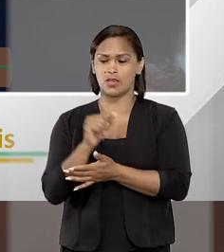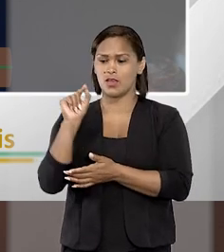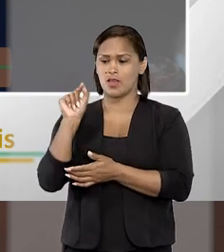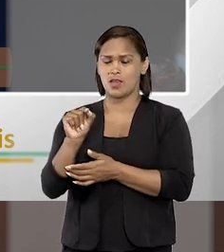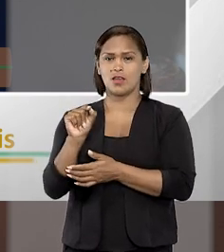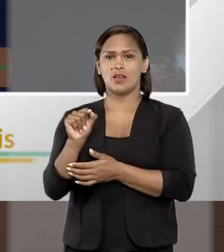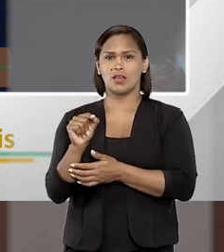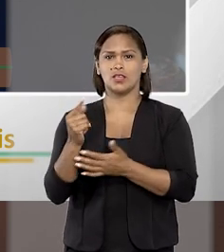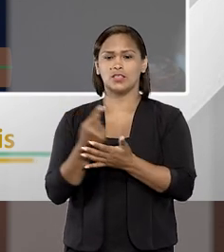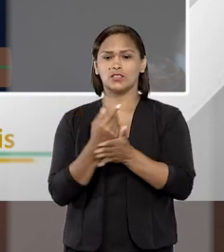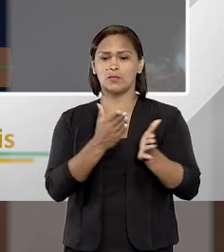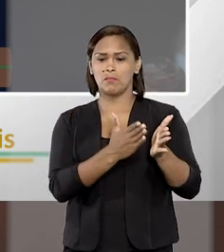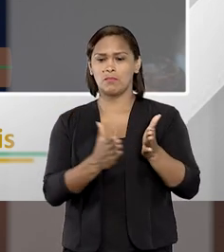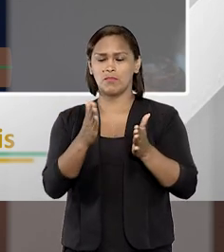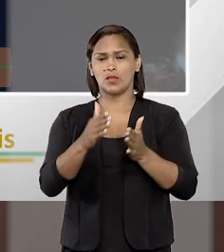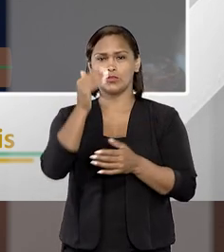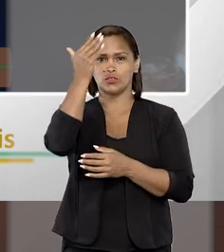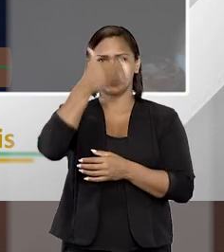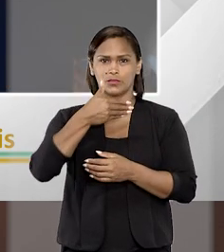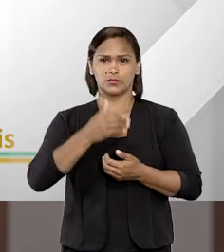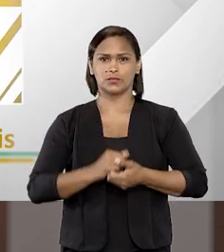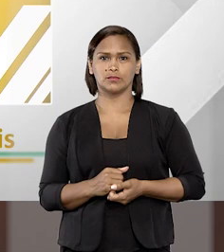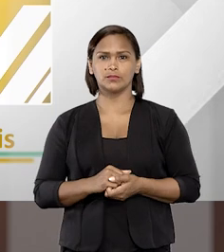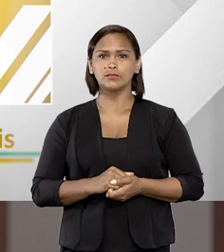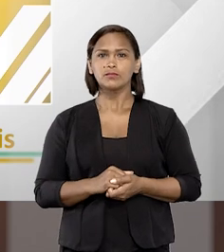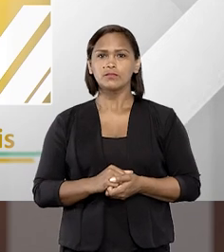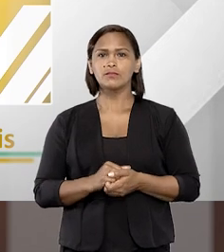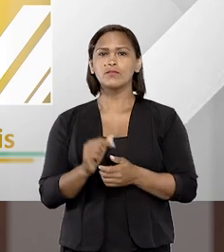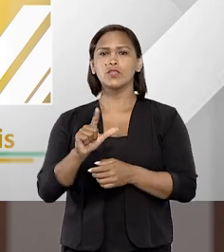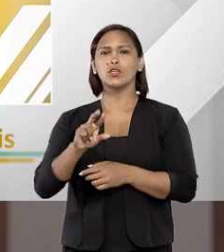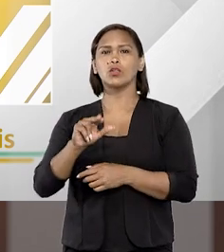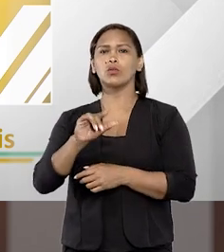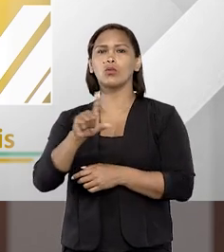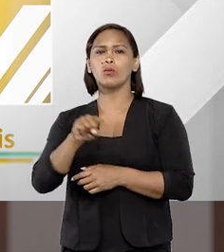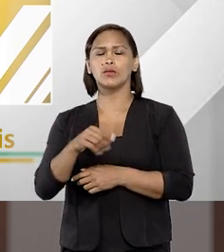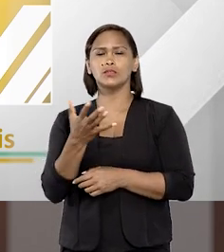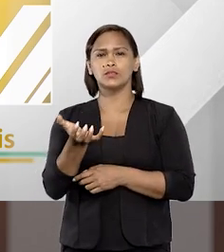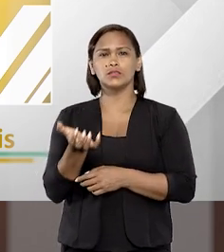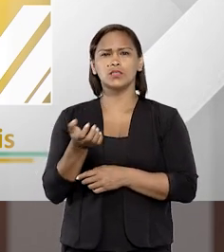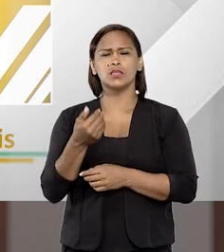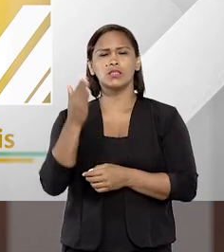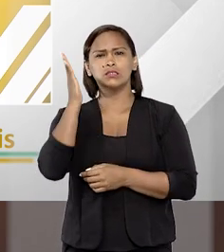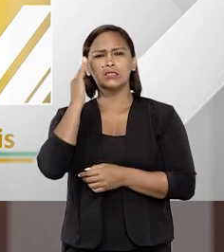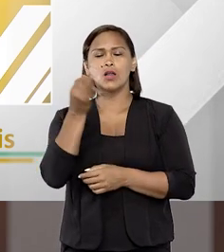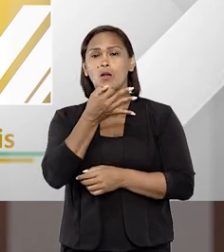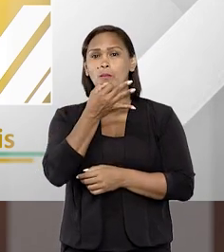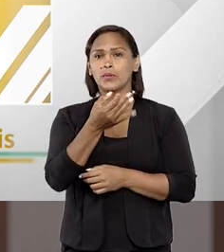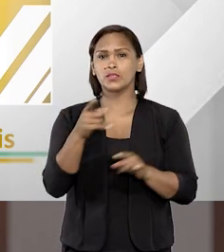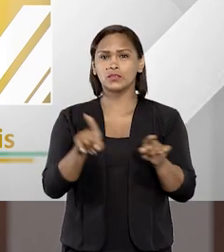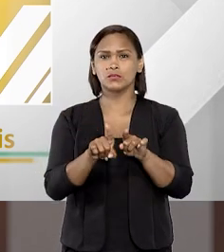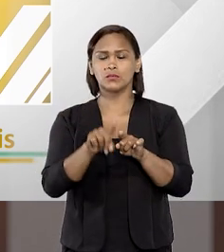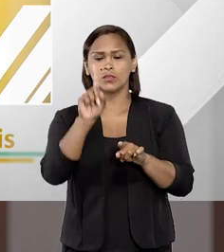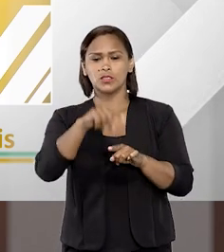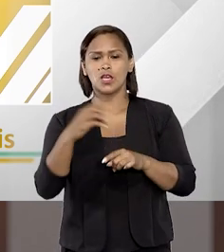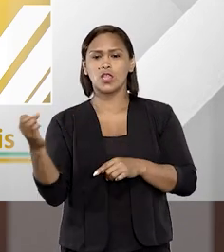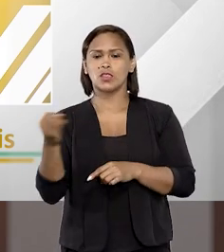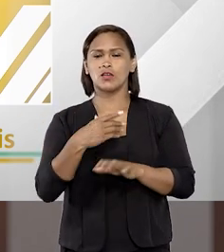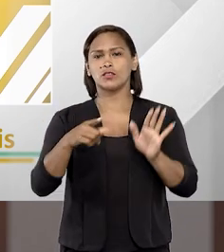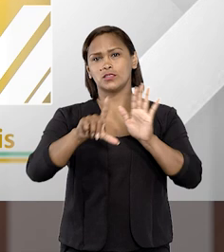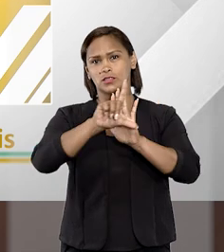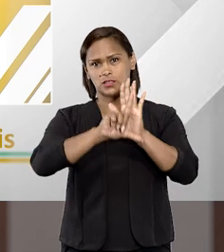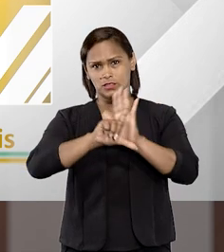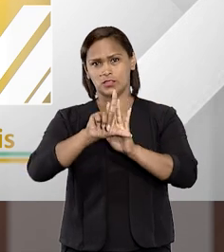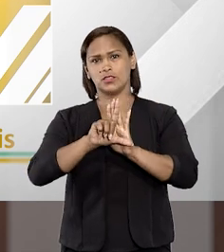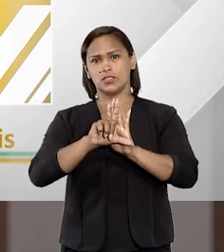dado a este medieval Dr Alfredo eu queria saber a opinião do senhor também sobre essa nossa